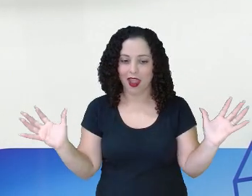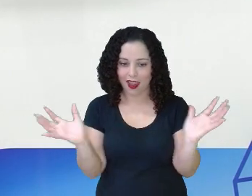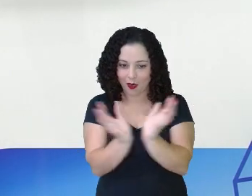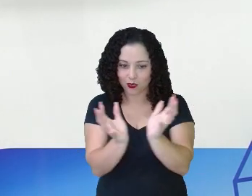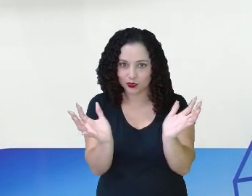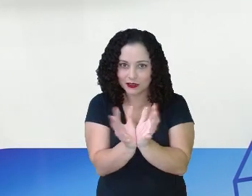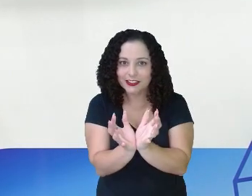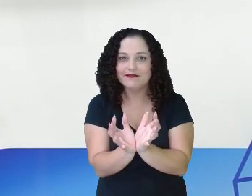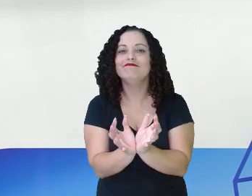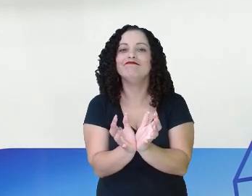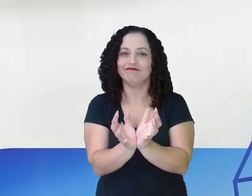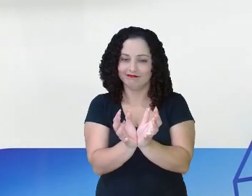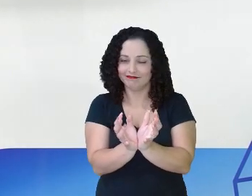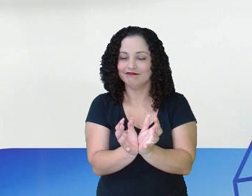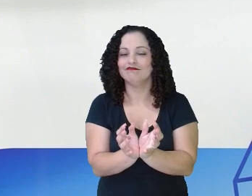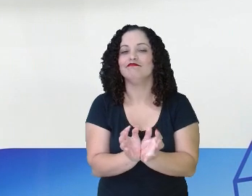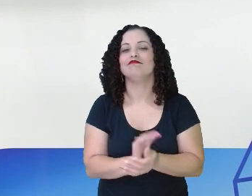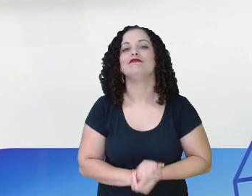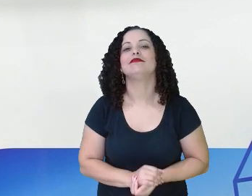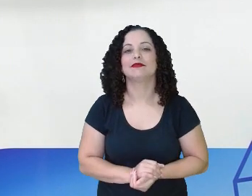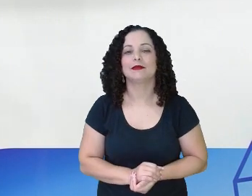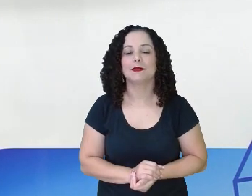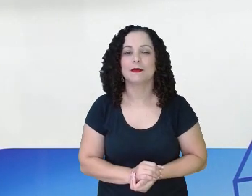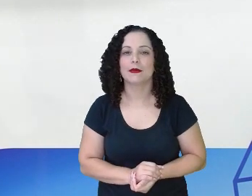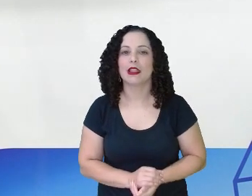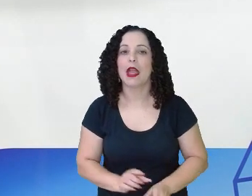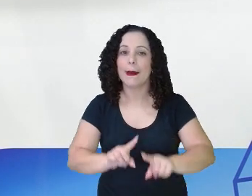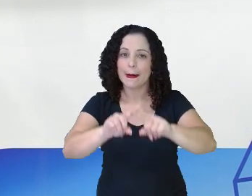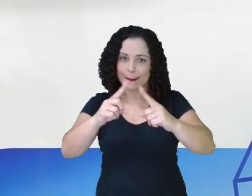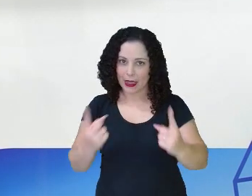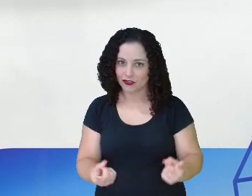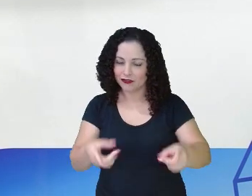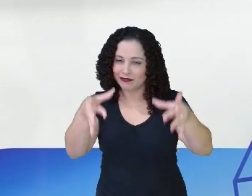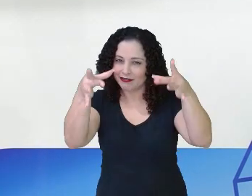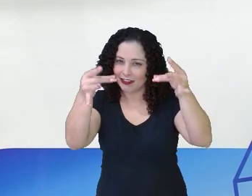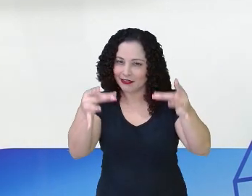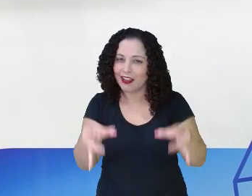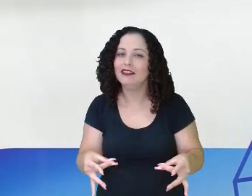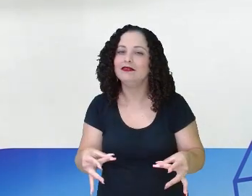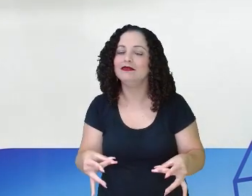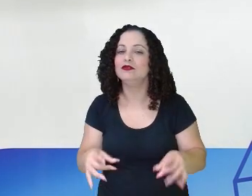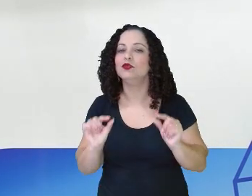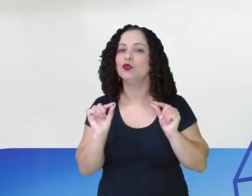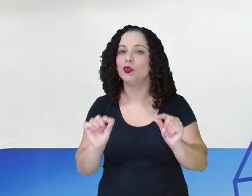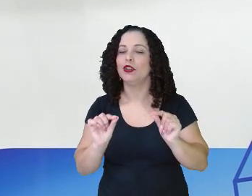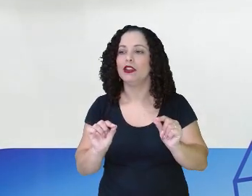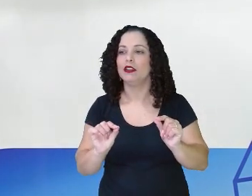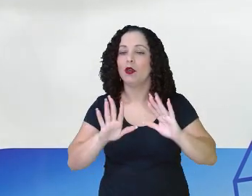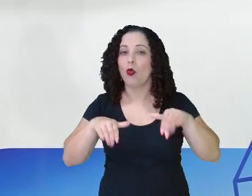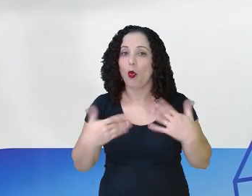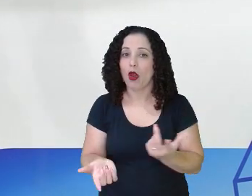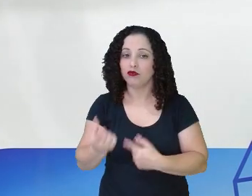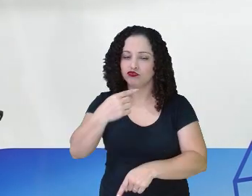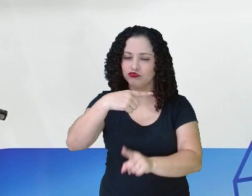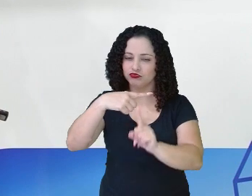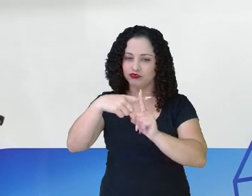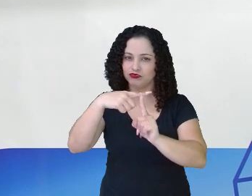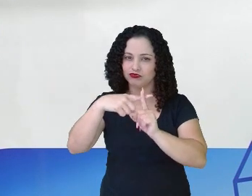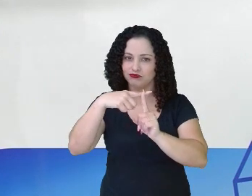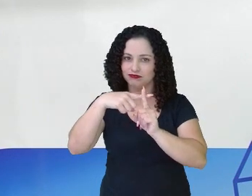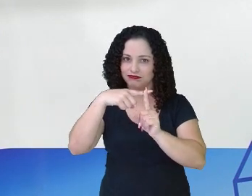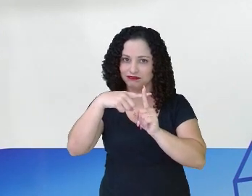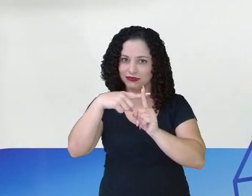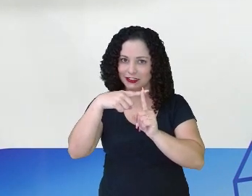reunir todos. Um detalhe, na minha adição, eu posso